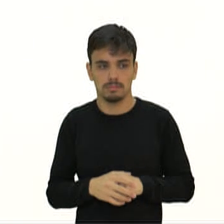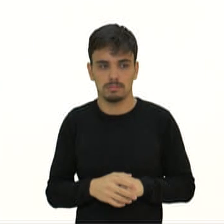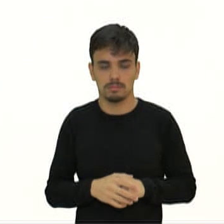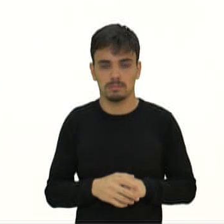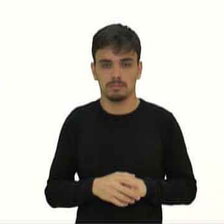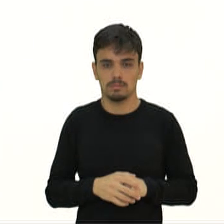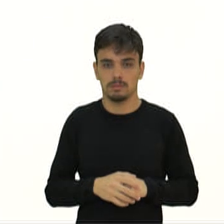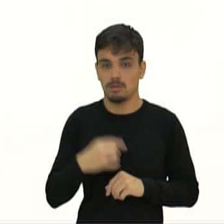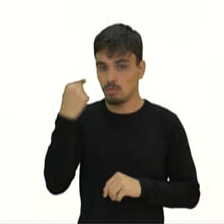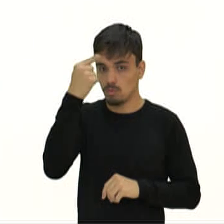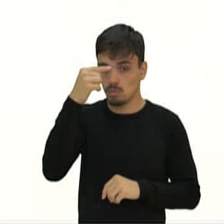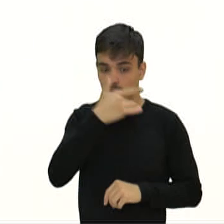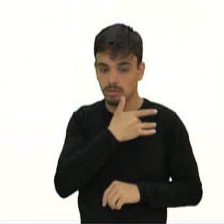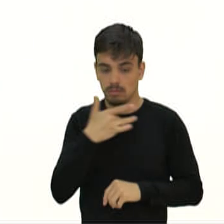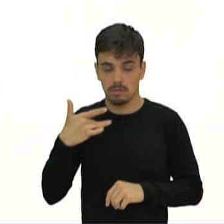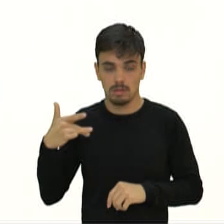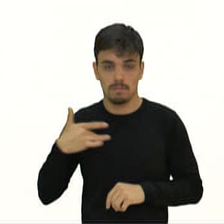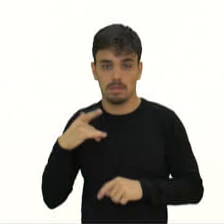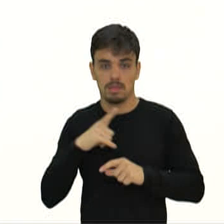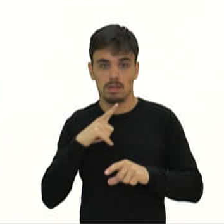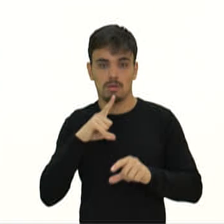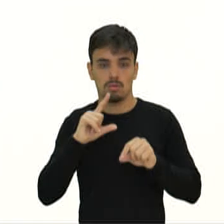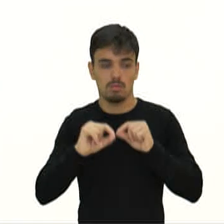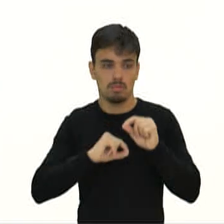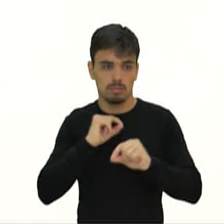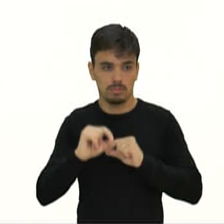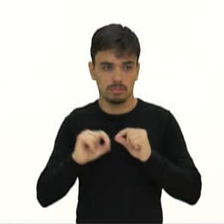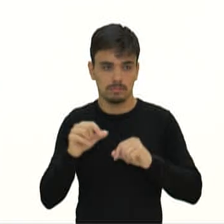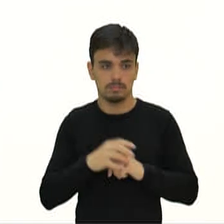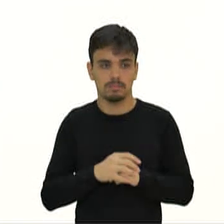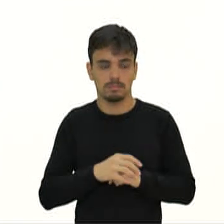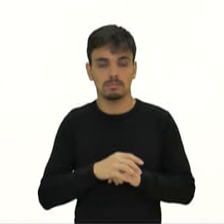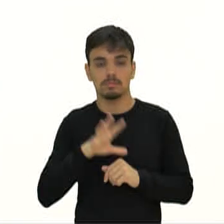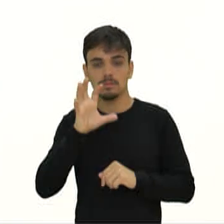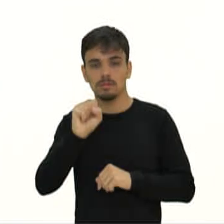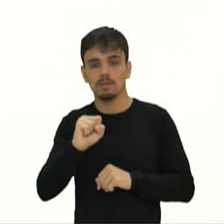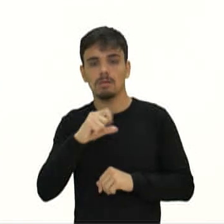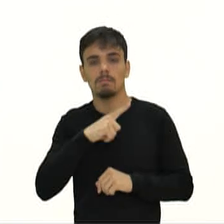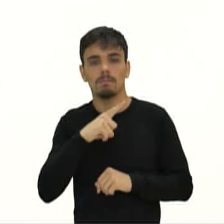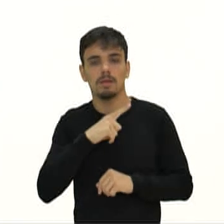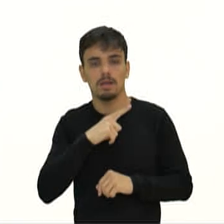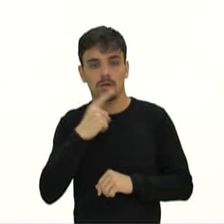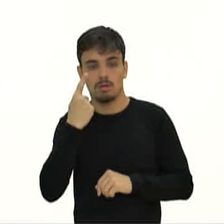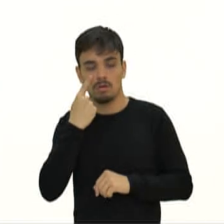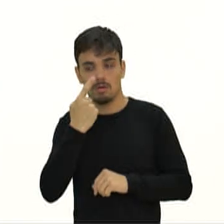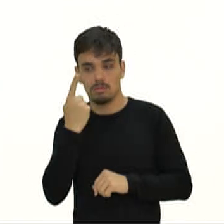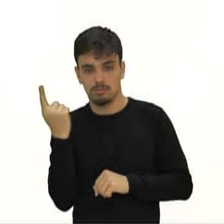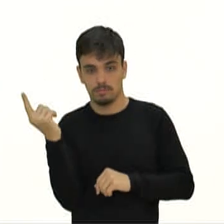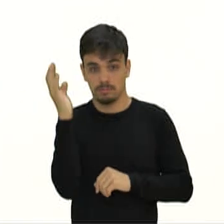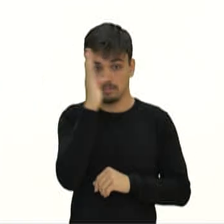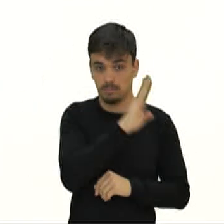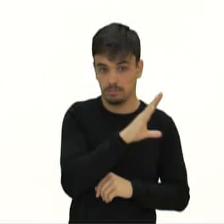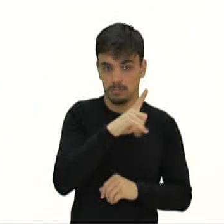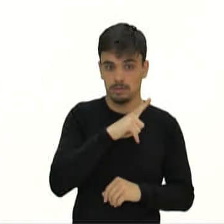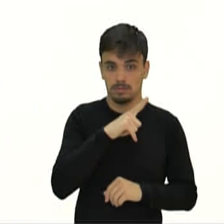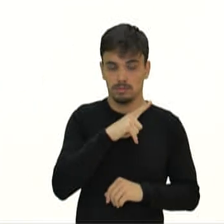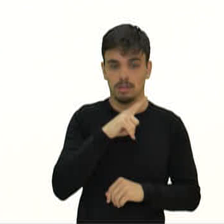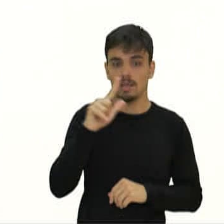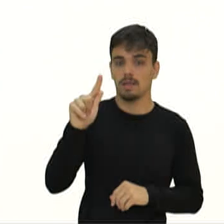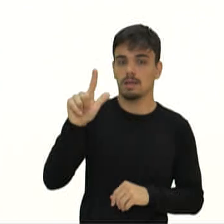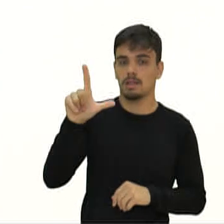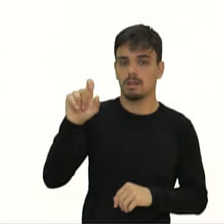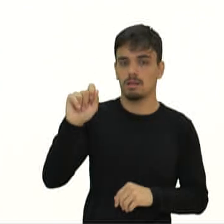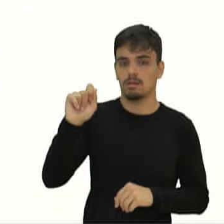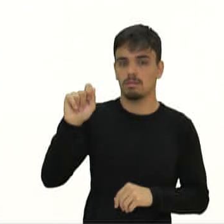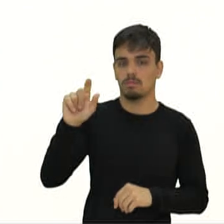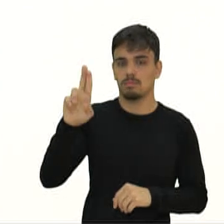suas ramificações na parte posterior do olho. Quando você pega um olho com glaucoma, você vai estar aumentando um pouco